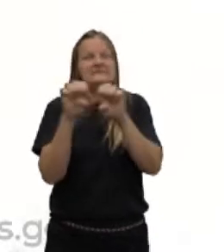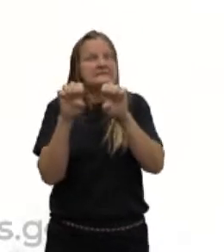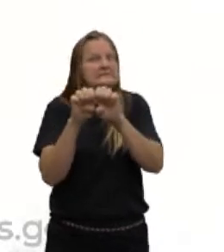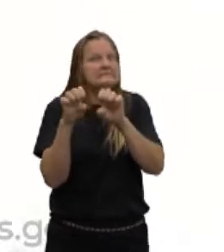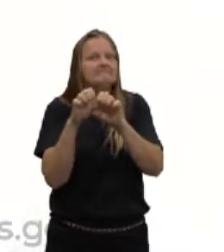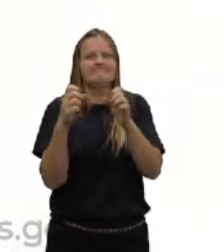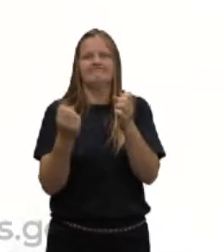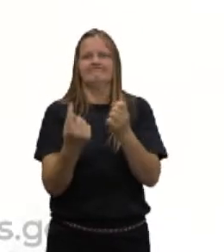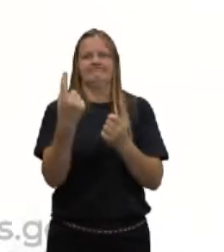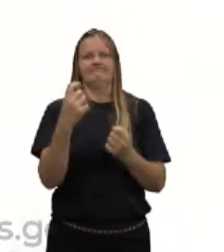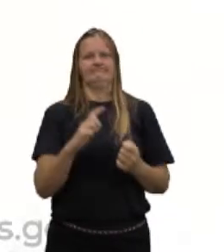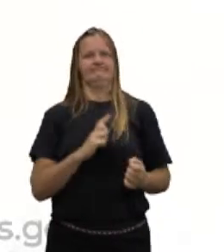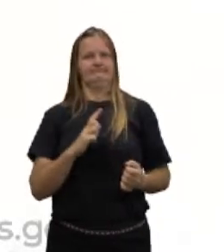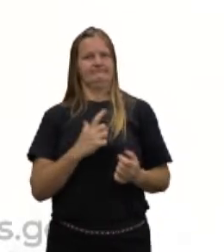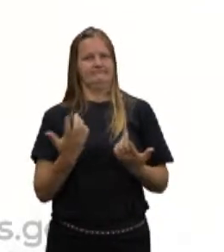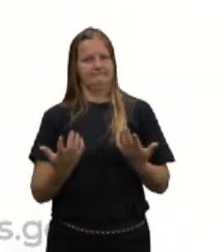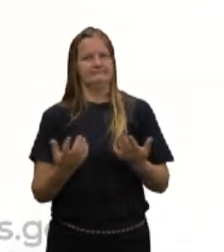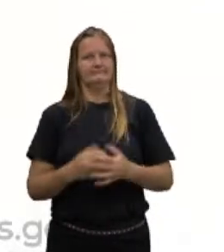pessoa gramatical.